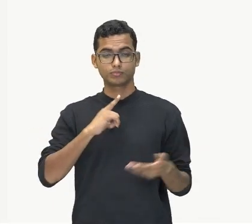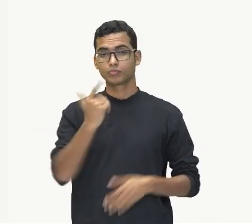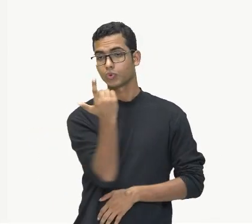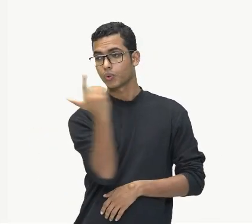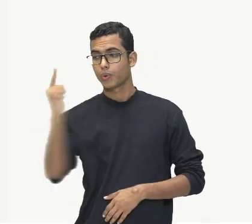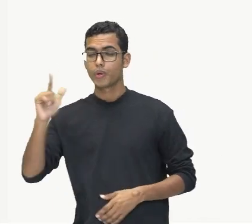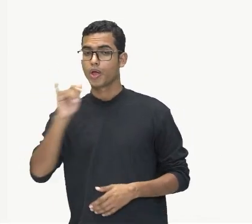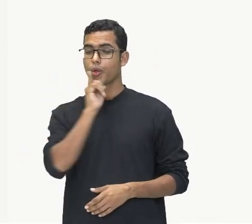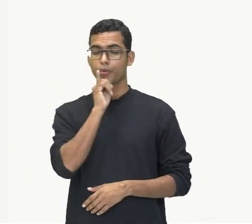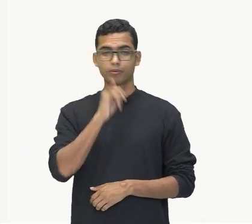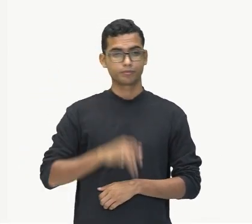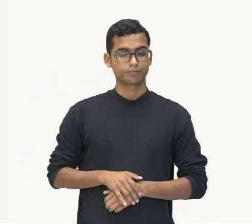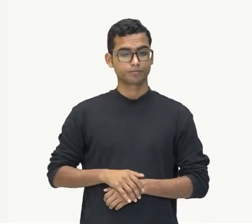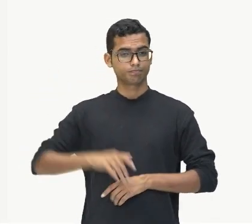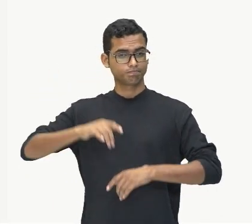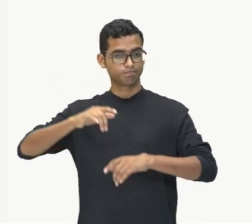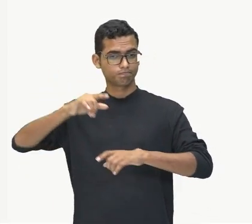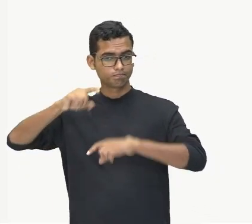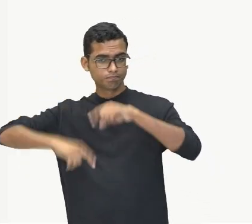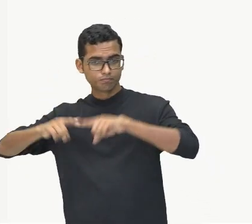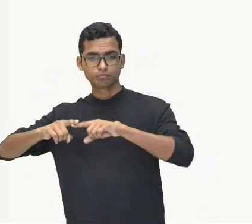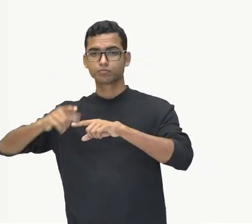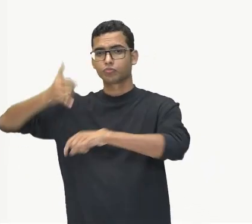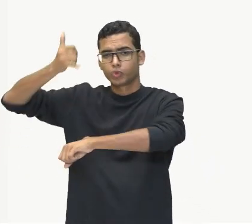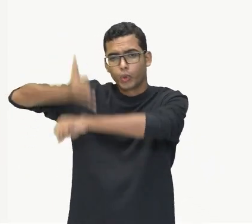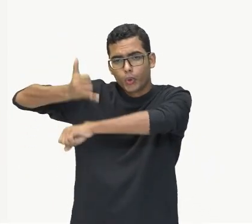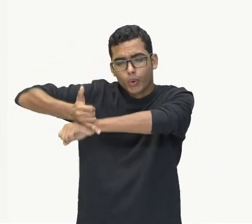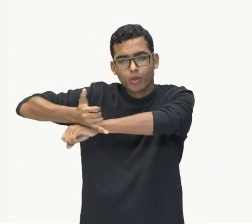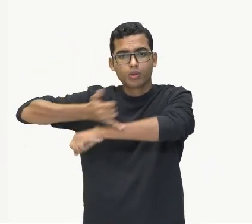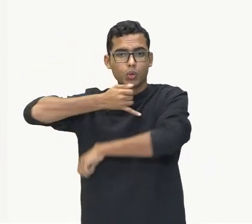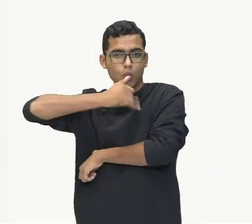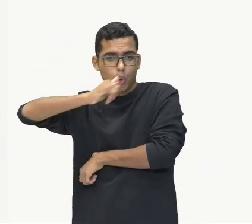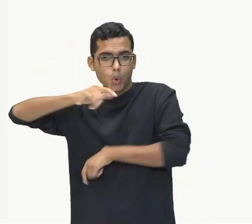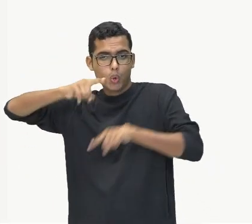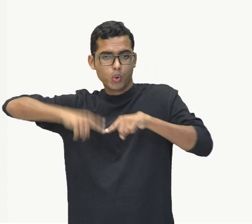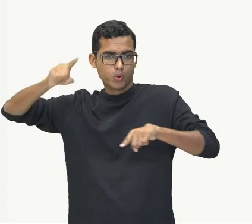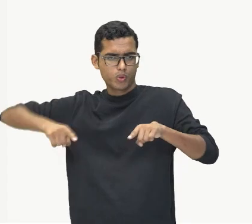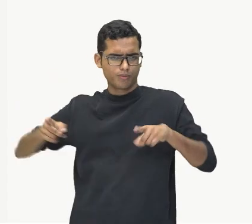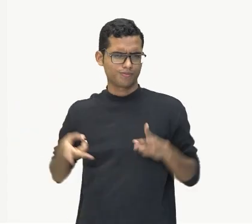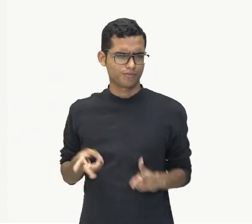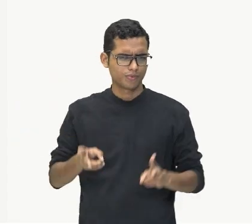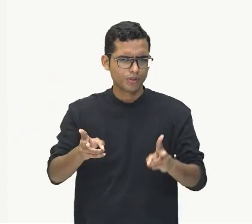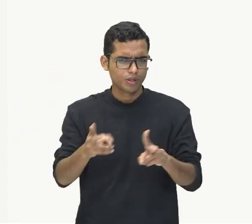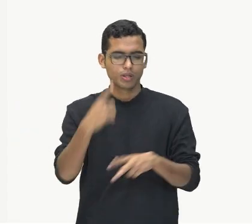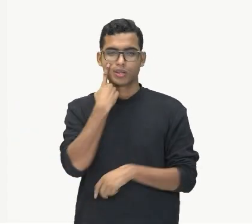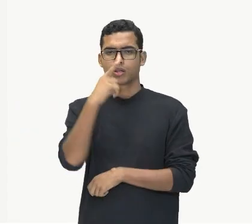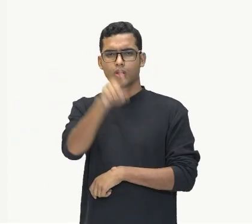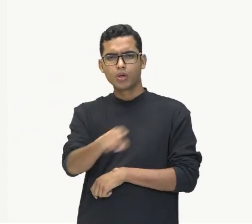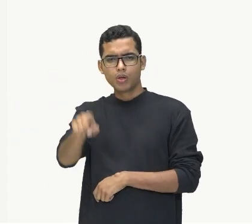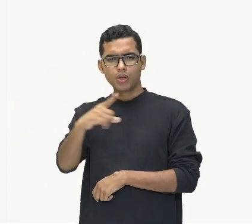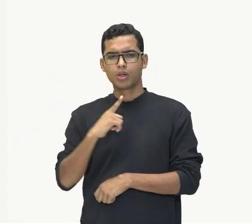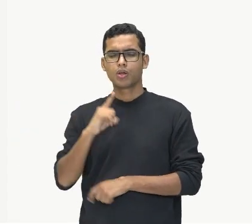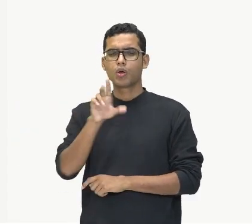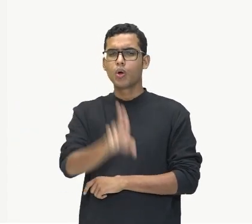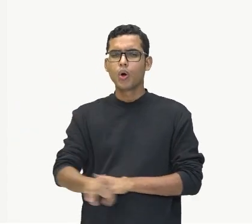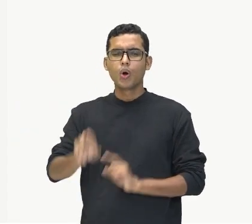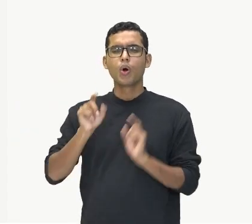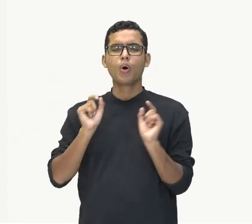existem metal, né, que tem carga variada, a carga varia. Aí você vai usar,